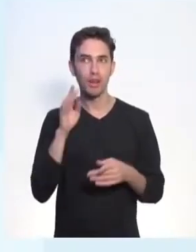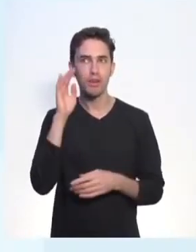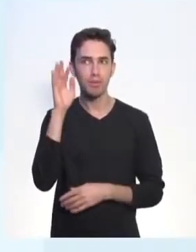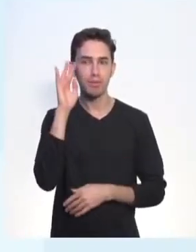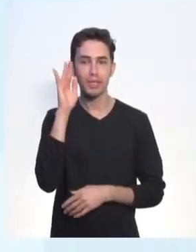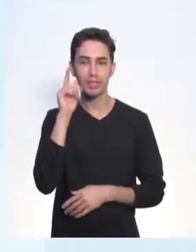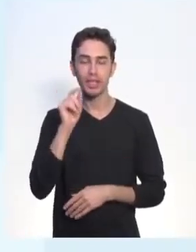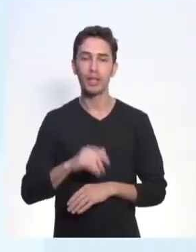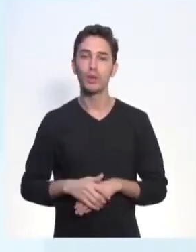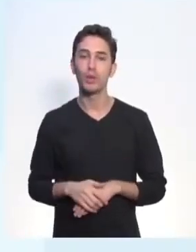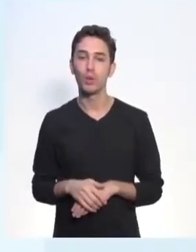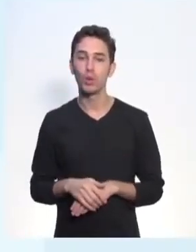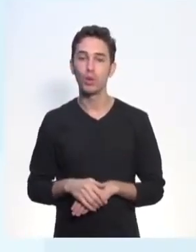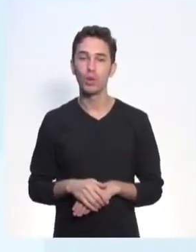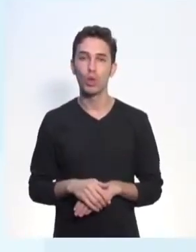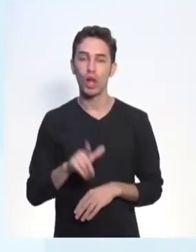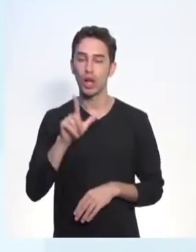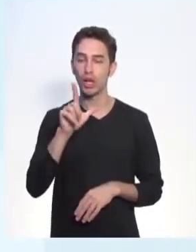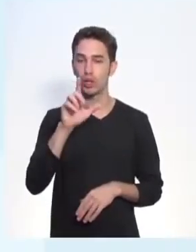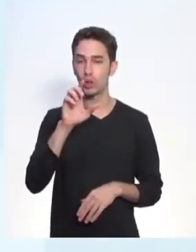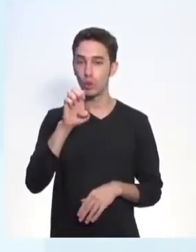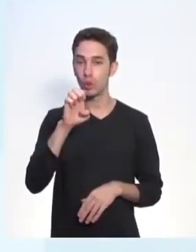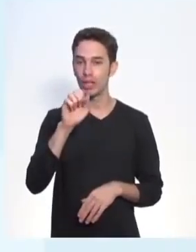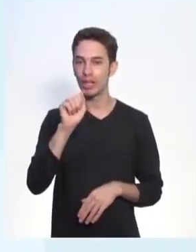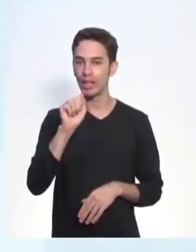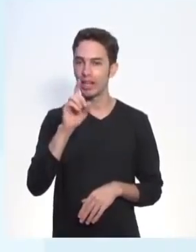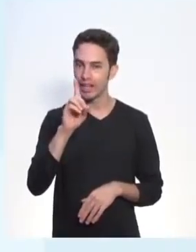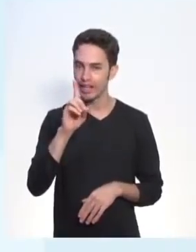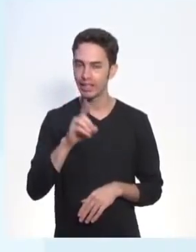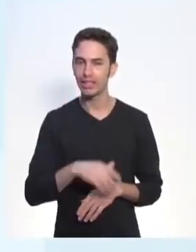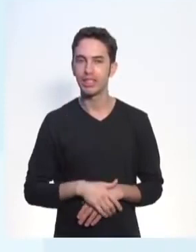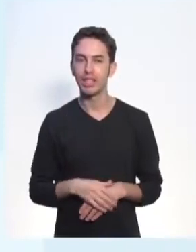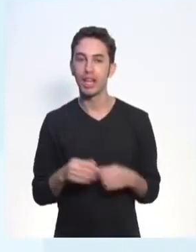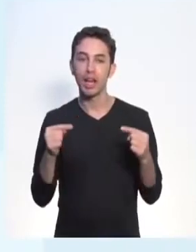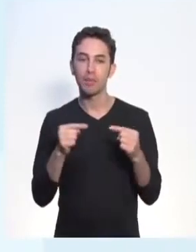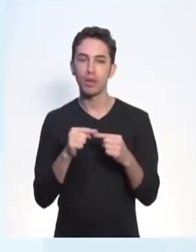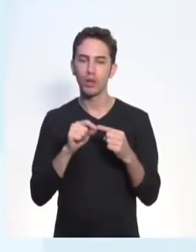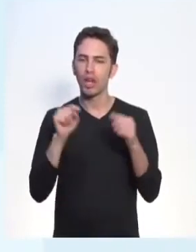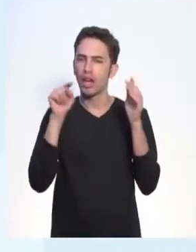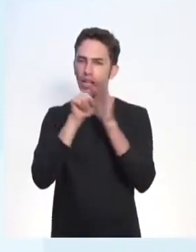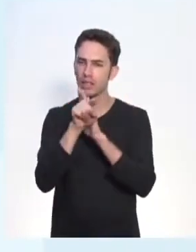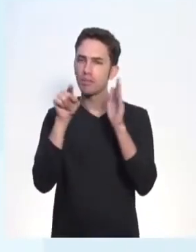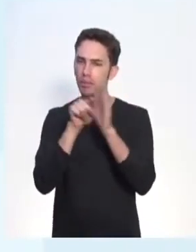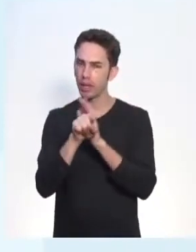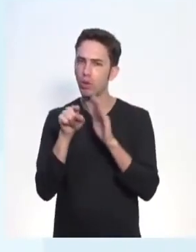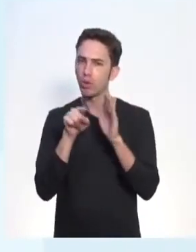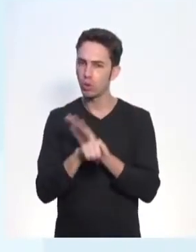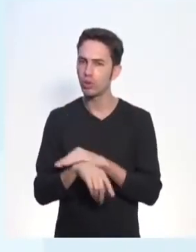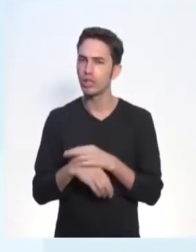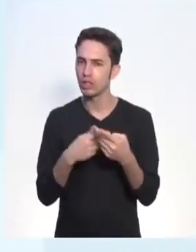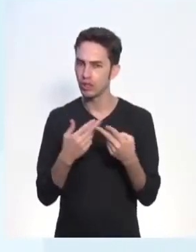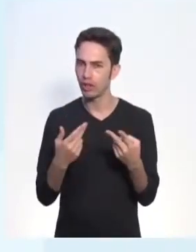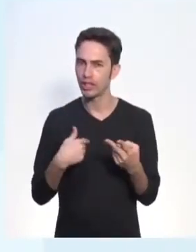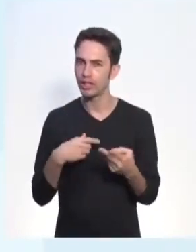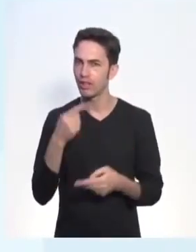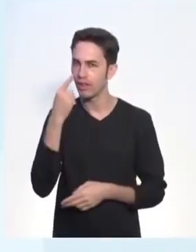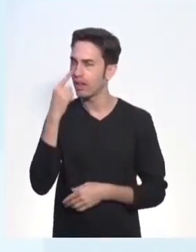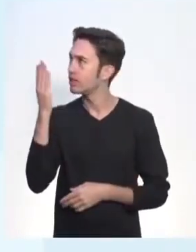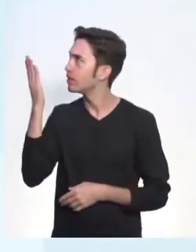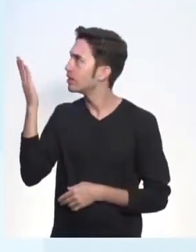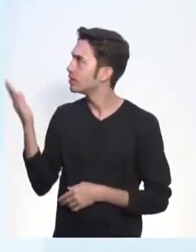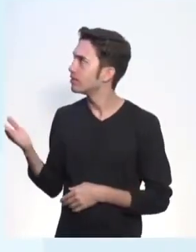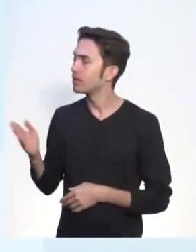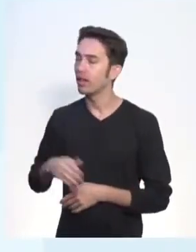já no lead agora. O lead que responde aquelas perguntinhas. Vamos lá? Vou dar